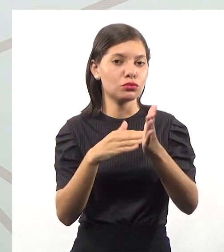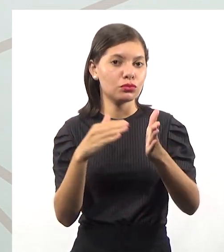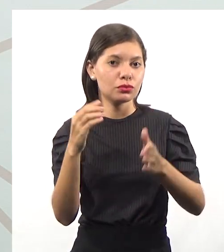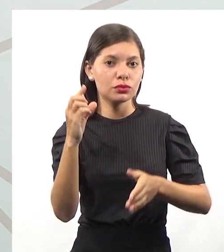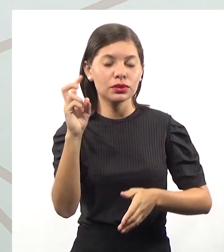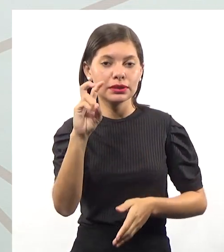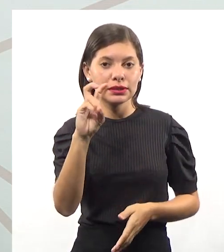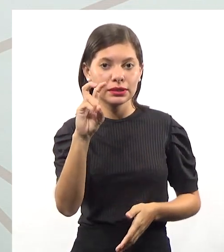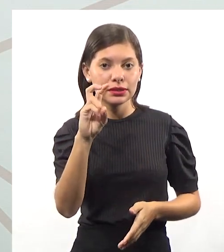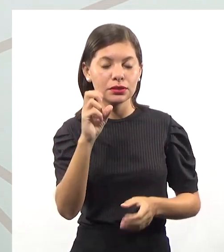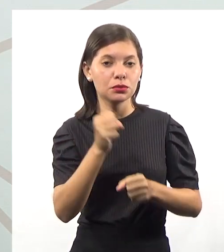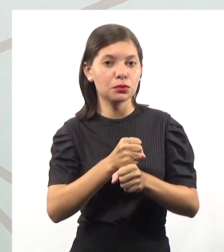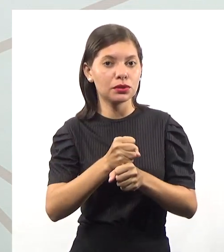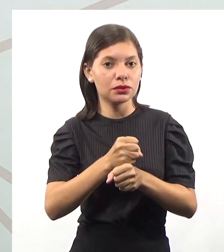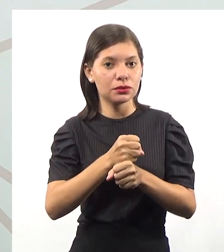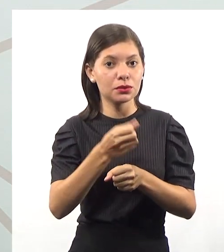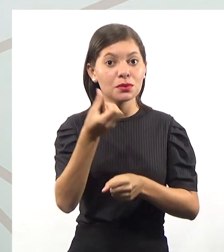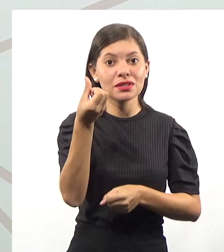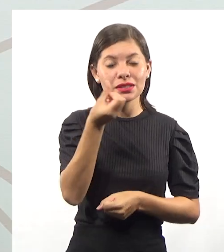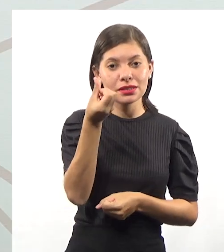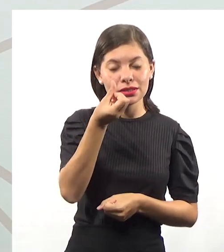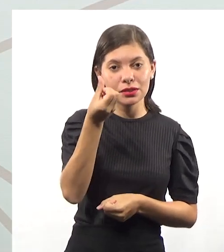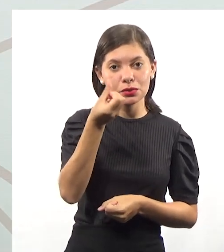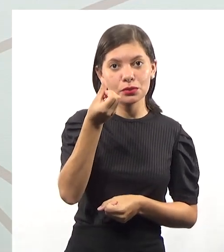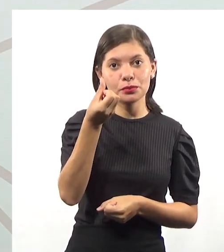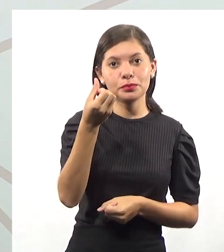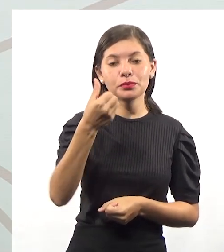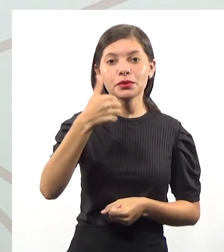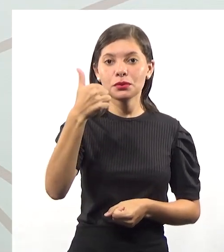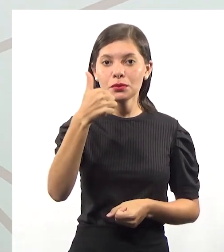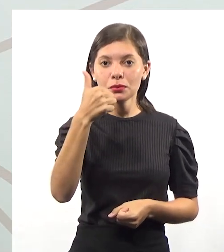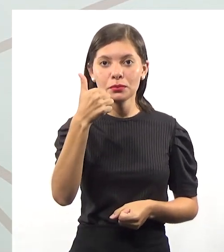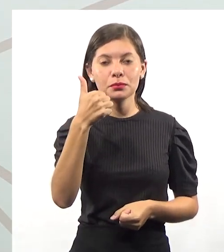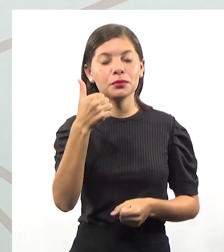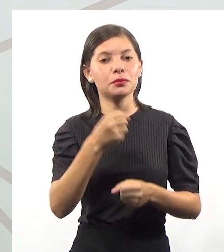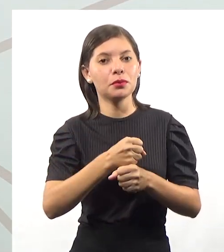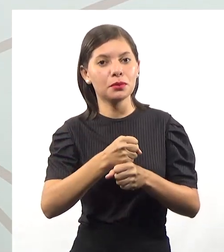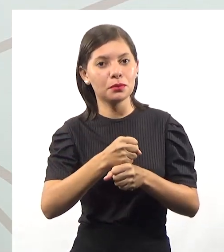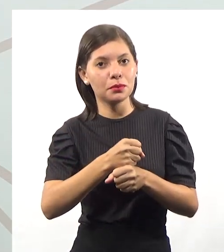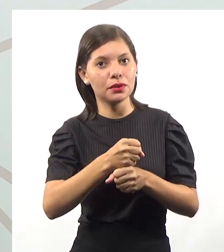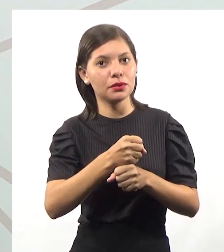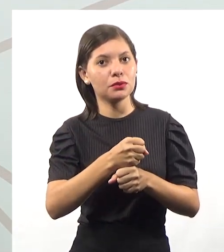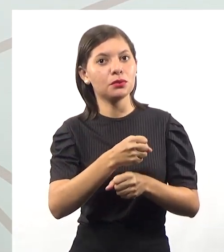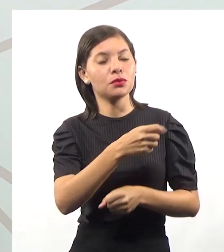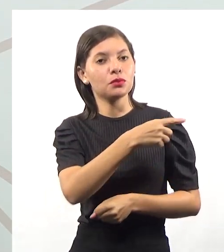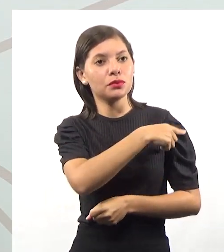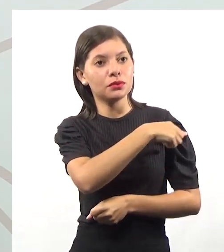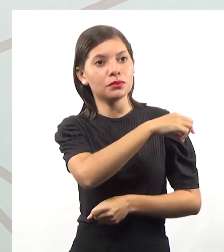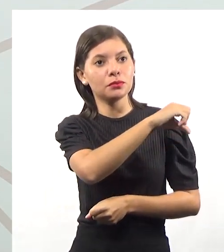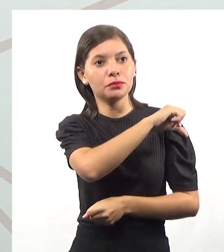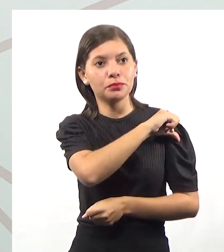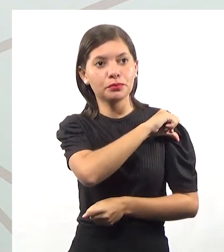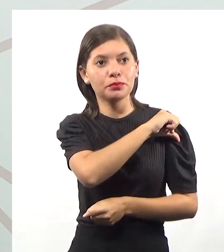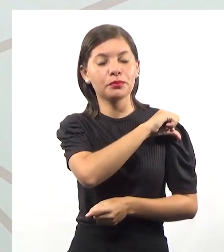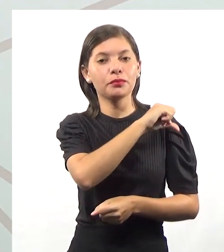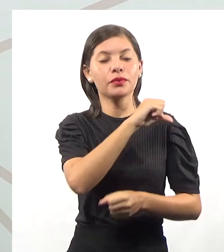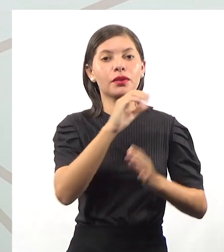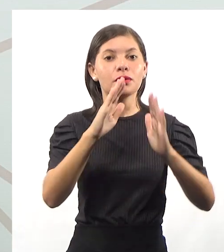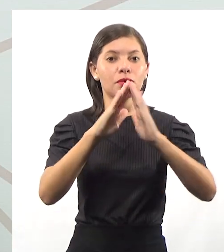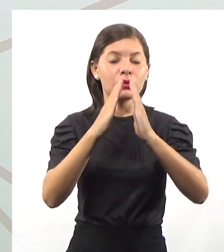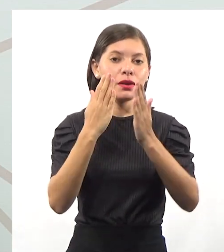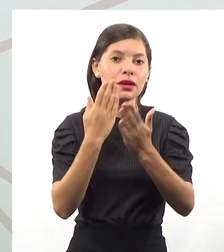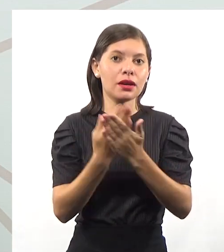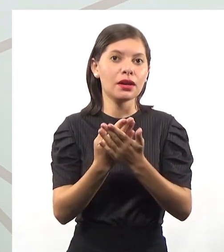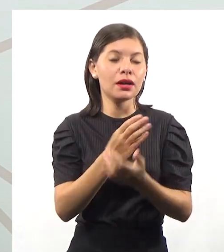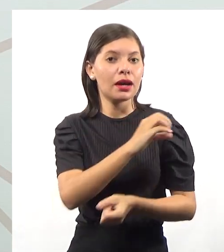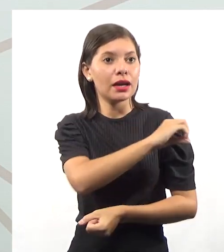porque com 6 anos passou a ser o primeiro ano do ensino fundamental. Então, a creche e a